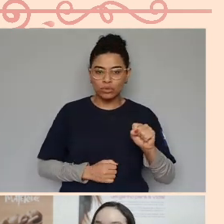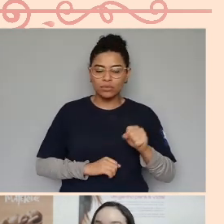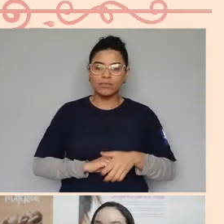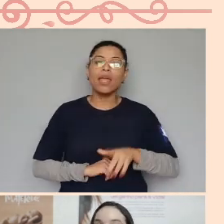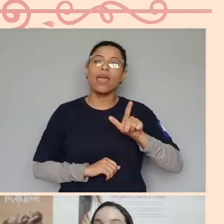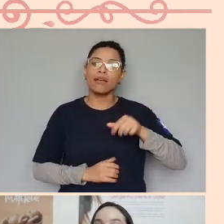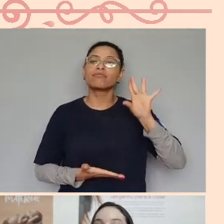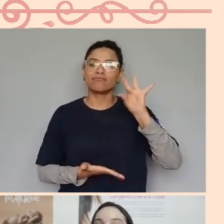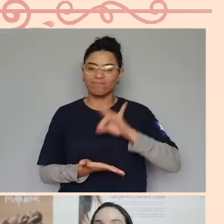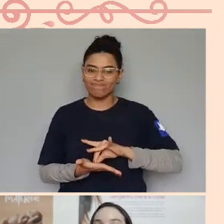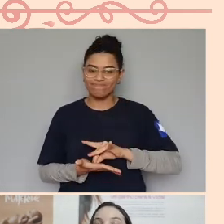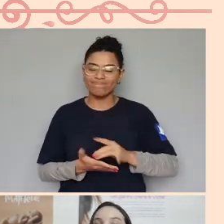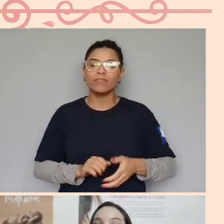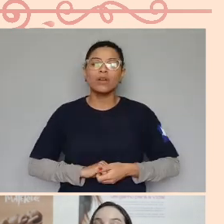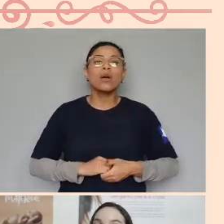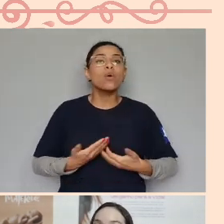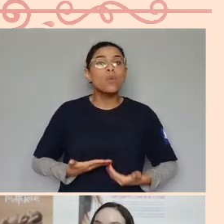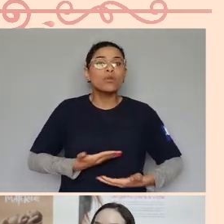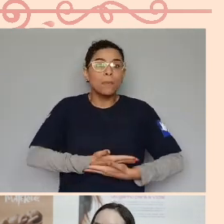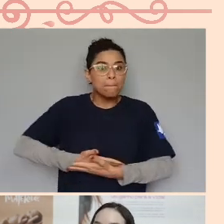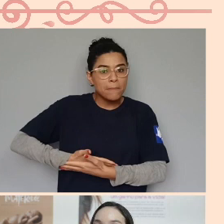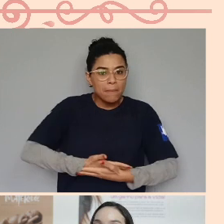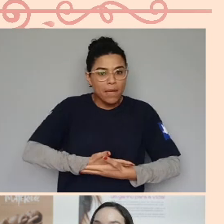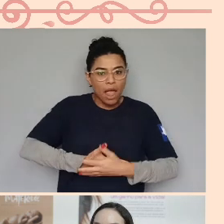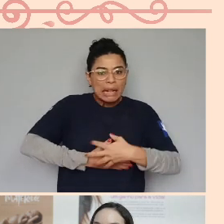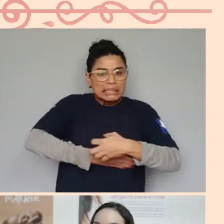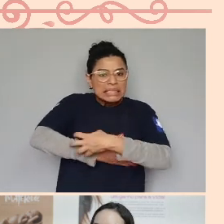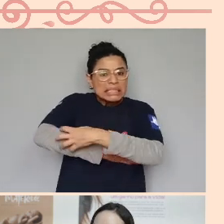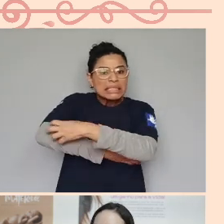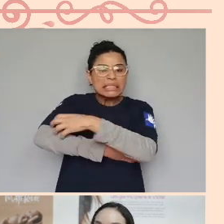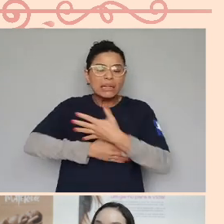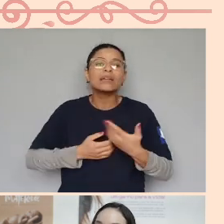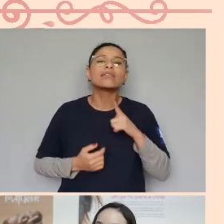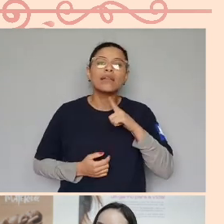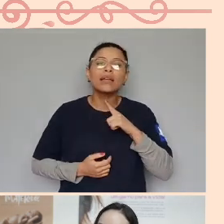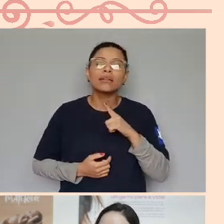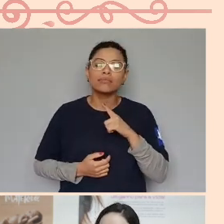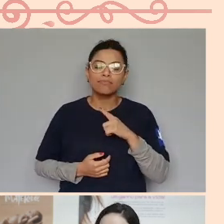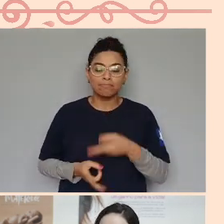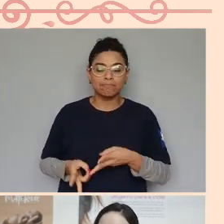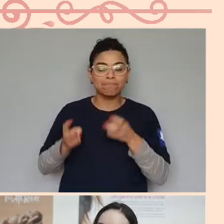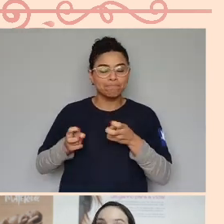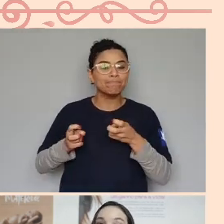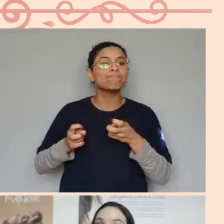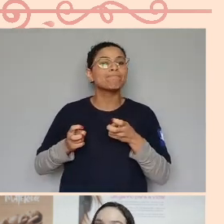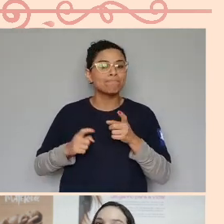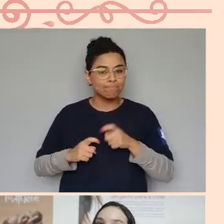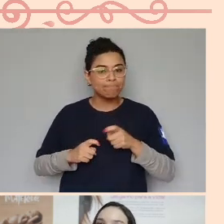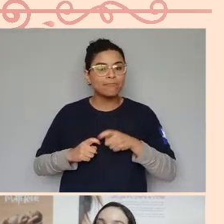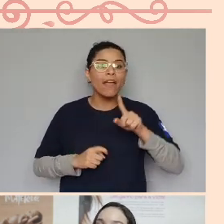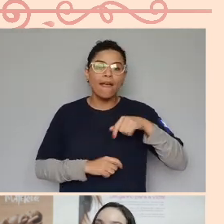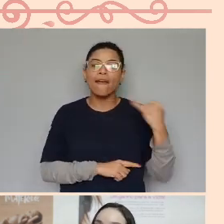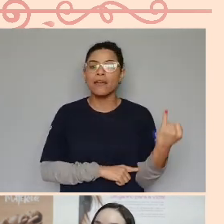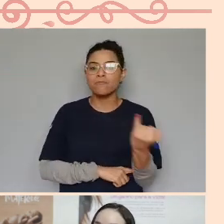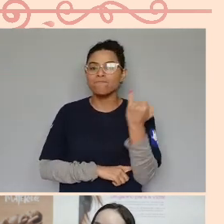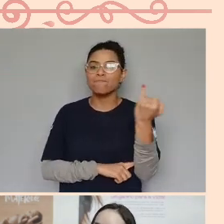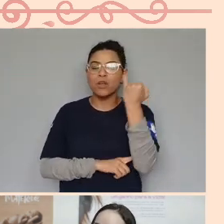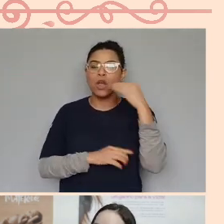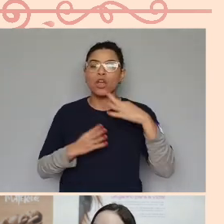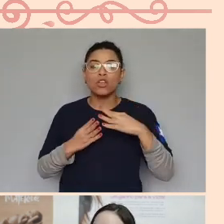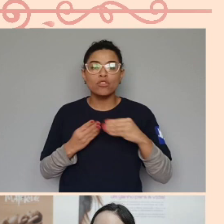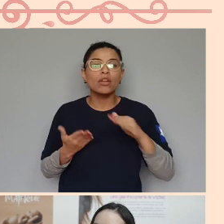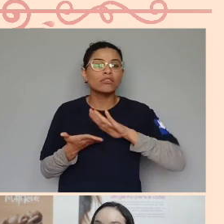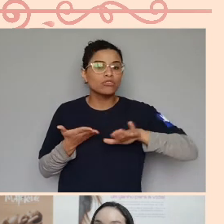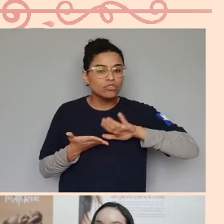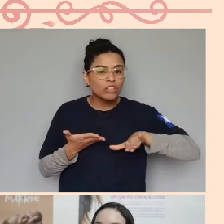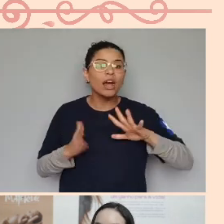fato. Quando o bebê ele apresenta uma alergia à proteína do leite identificada pelo médico, aí é importante a mãe tirar todos